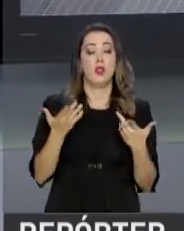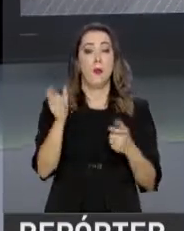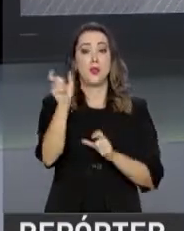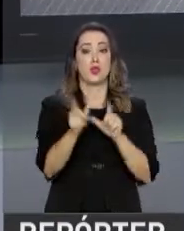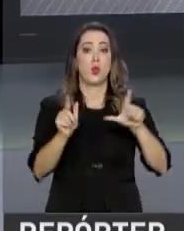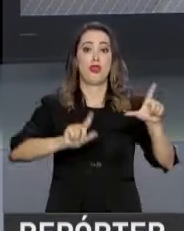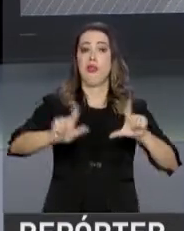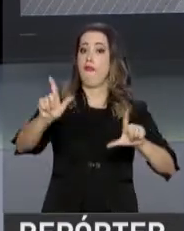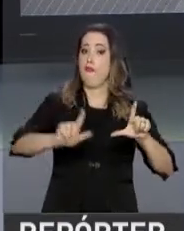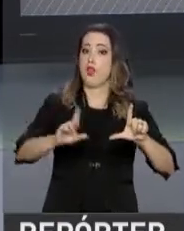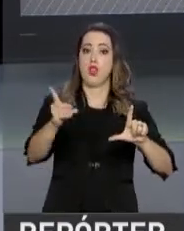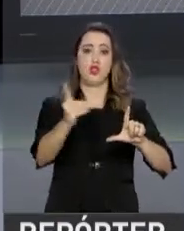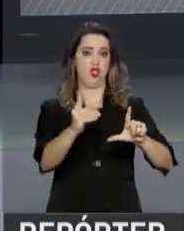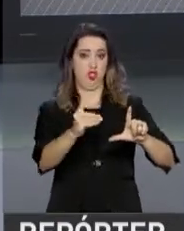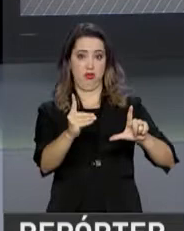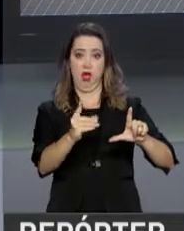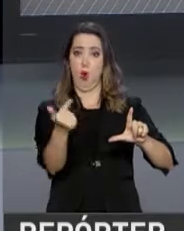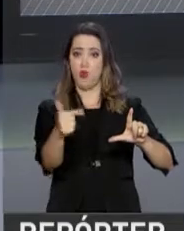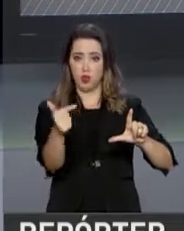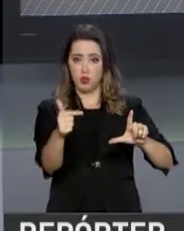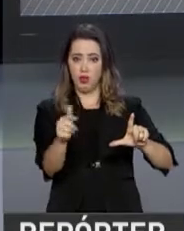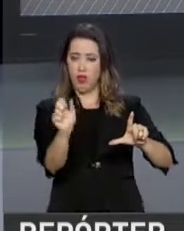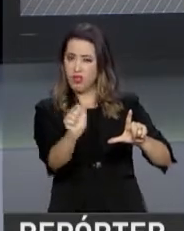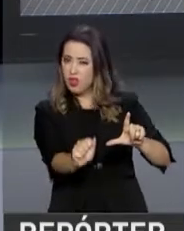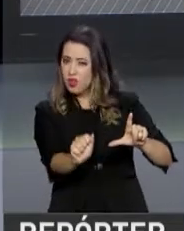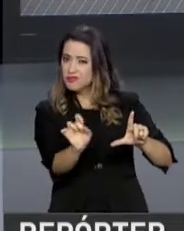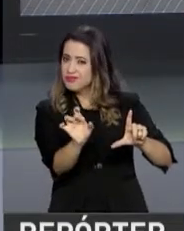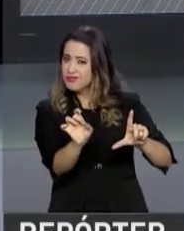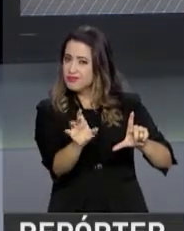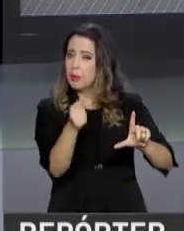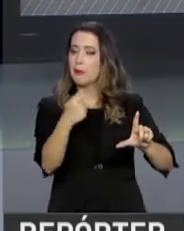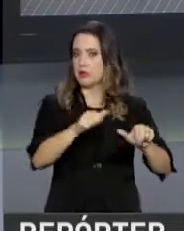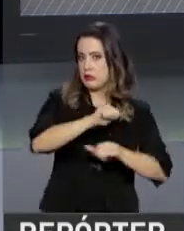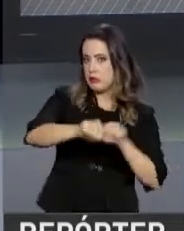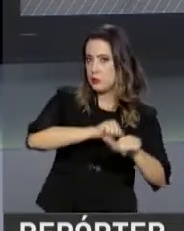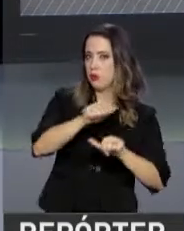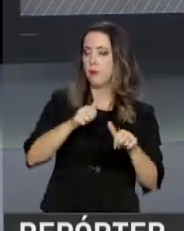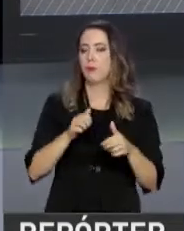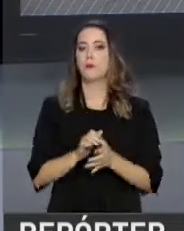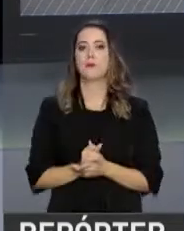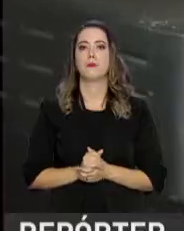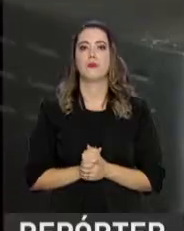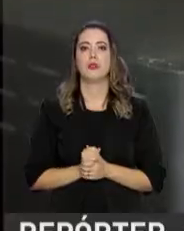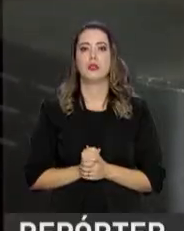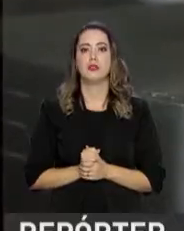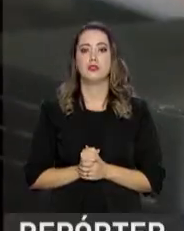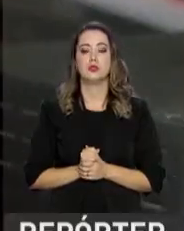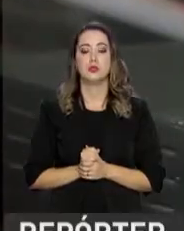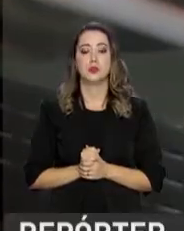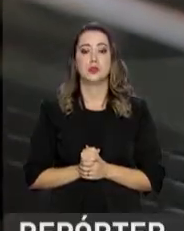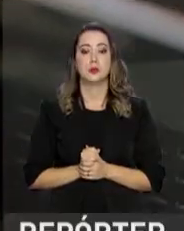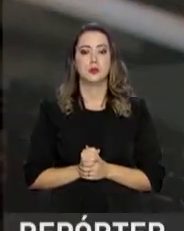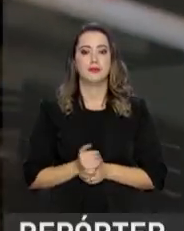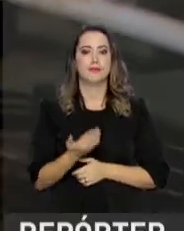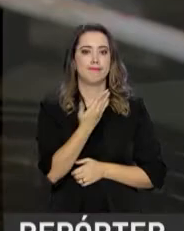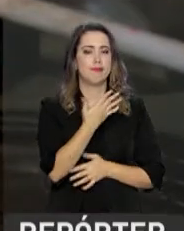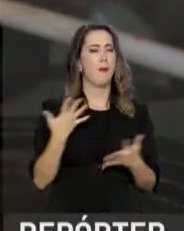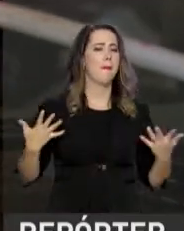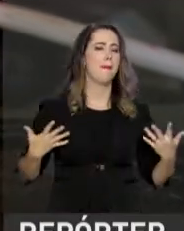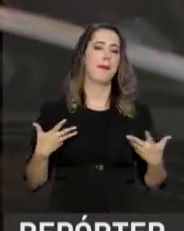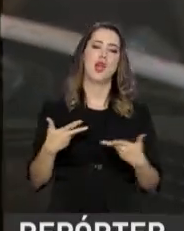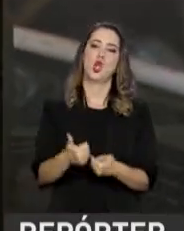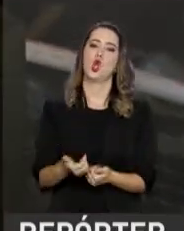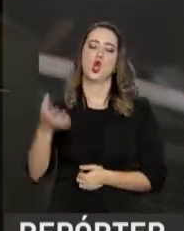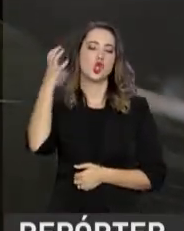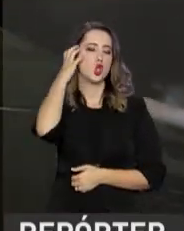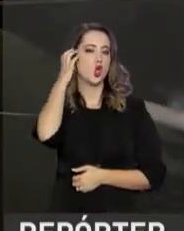ainda não tenha tv adaptada para receber o sinal digital em casa tem que correr mais qualidade